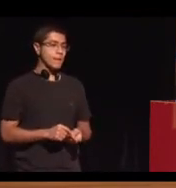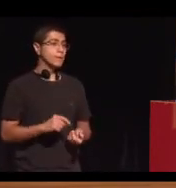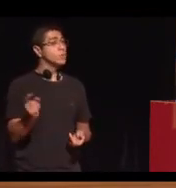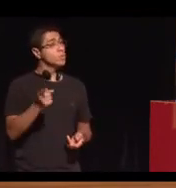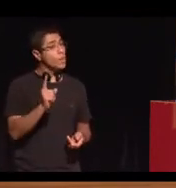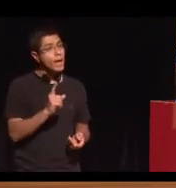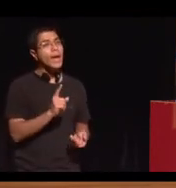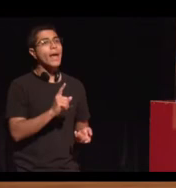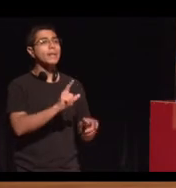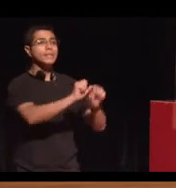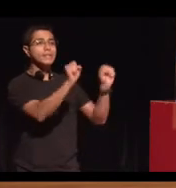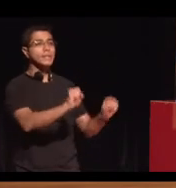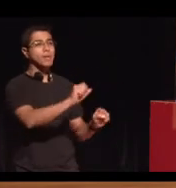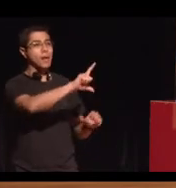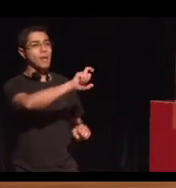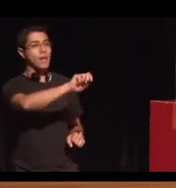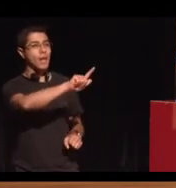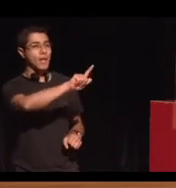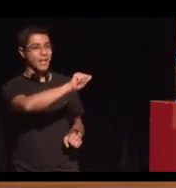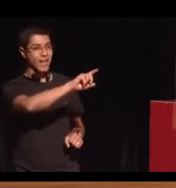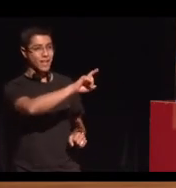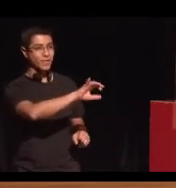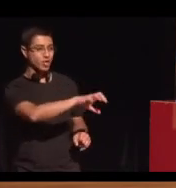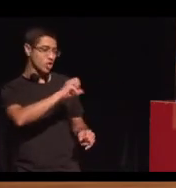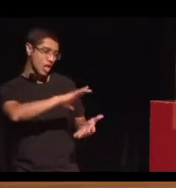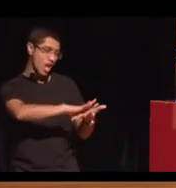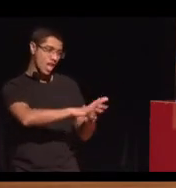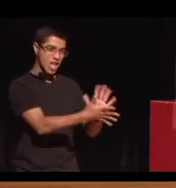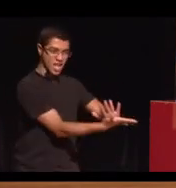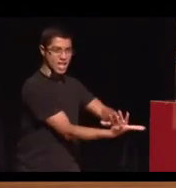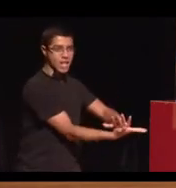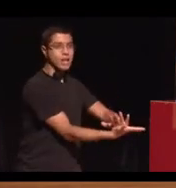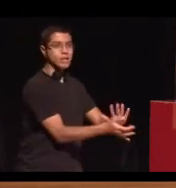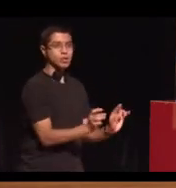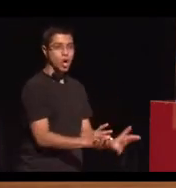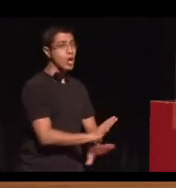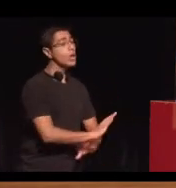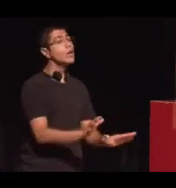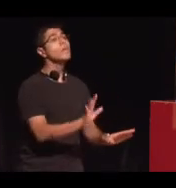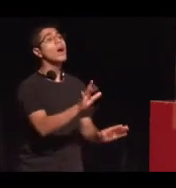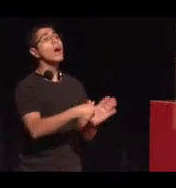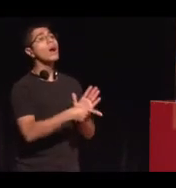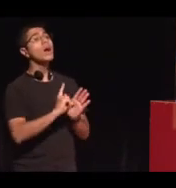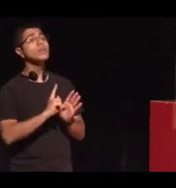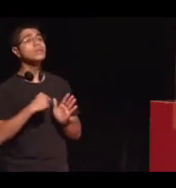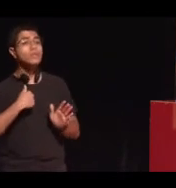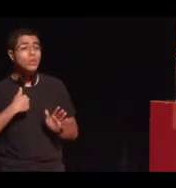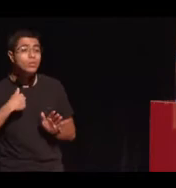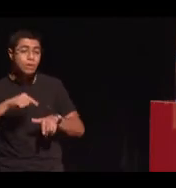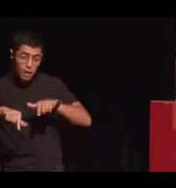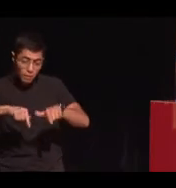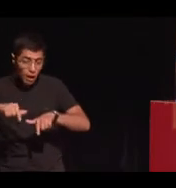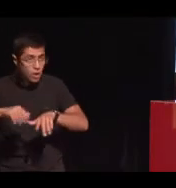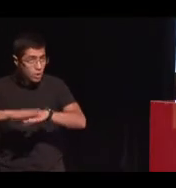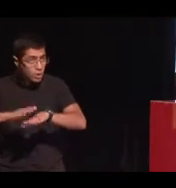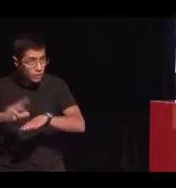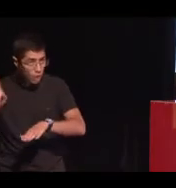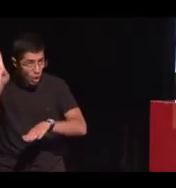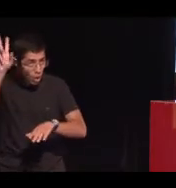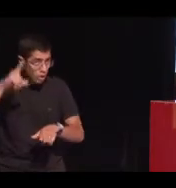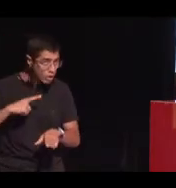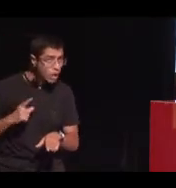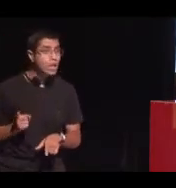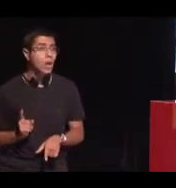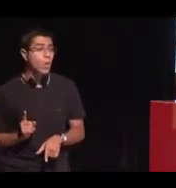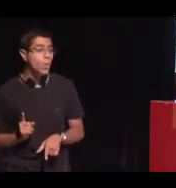estrangular o legado. A gente tinha que também entender se a gente estava fazendo algo que realmente estava agregando valor. Então, a gente pensou nesse ciclo